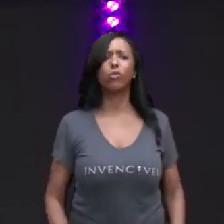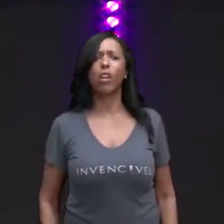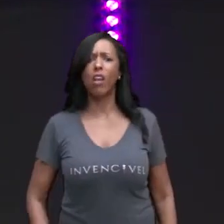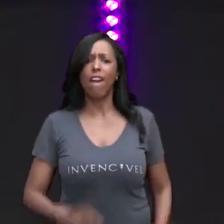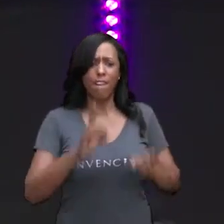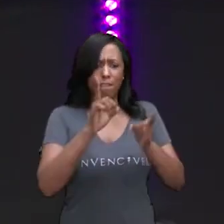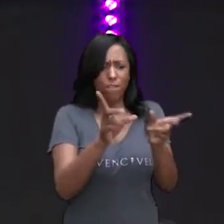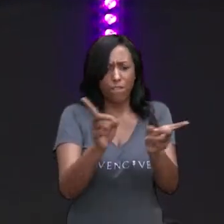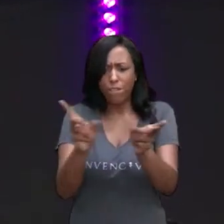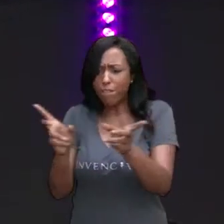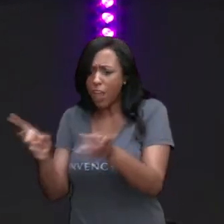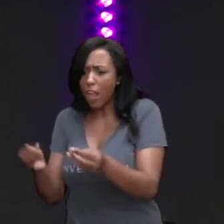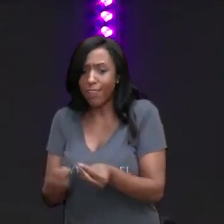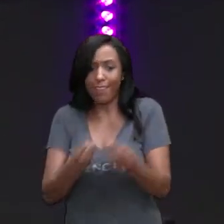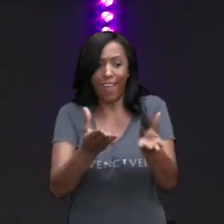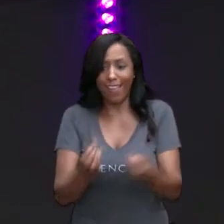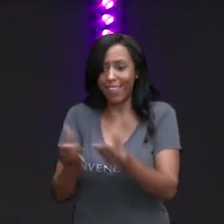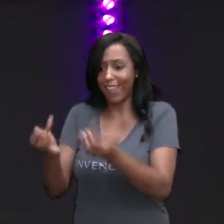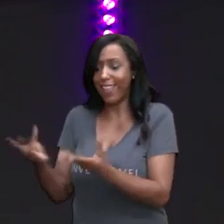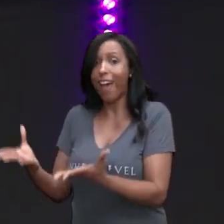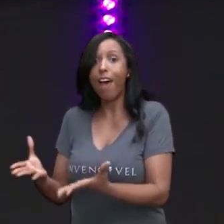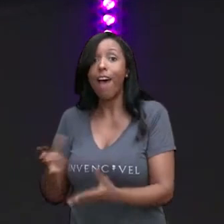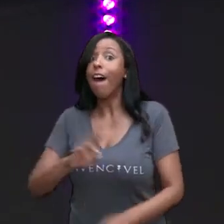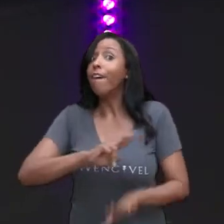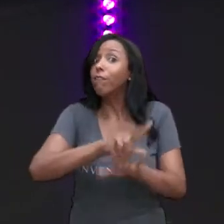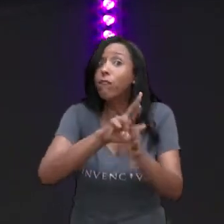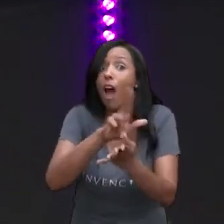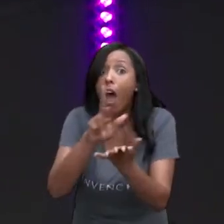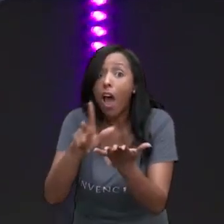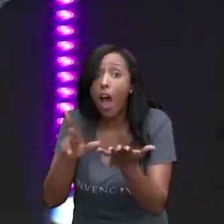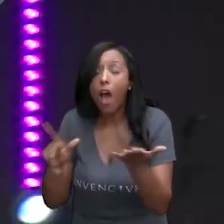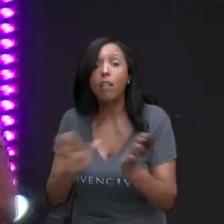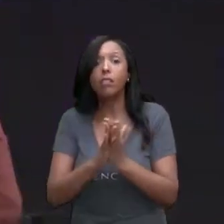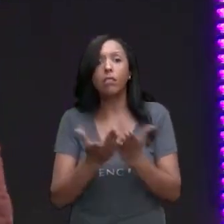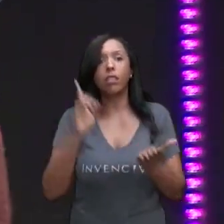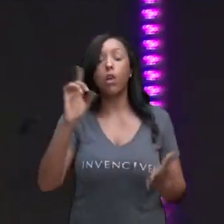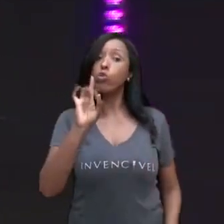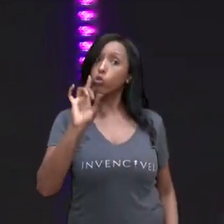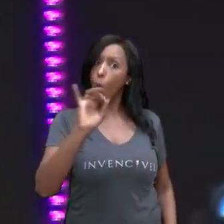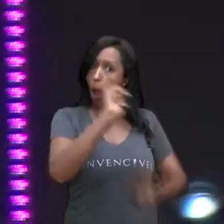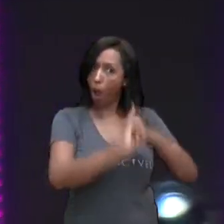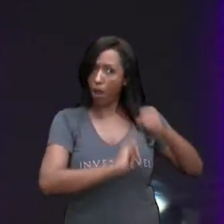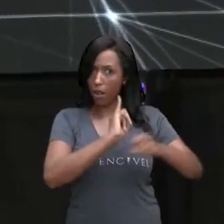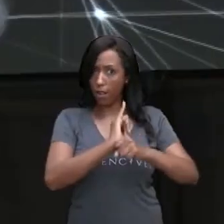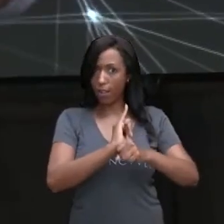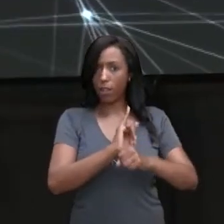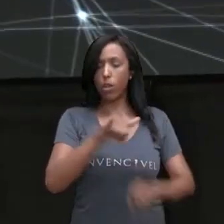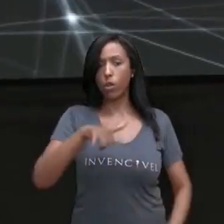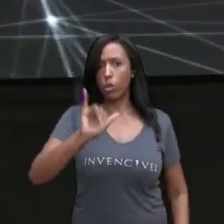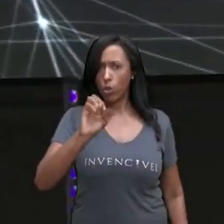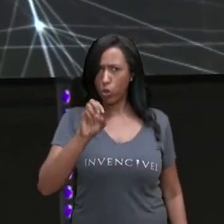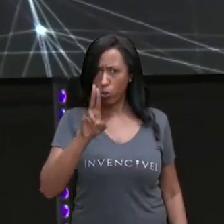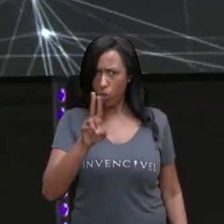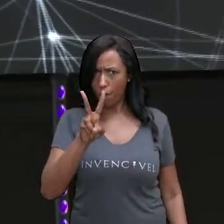no mundo, são bilhões de cópias da Bíblia. Só a versão online, YouVersion, que tem